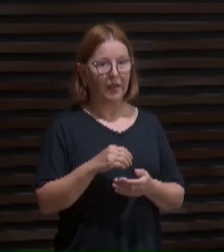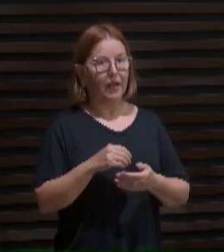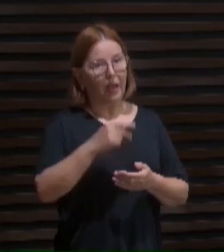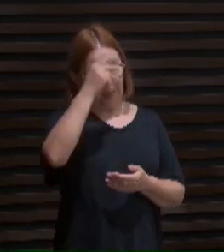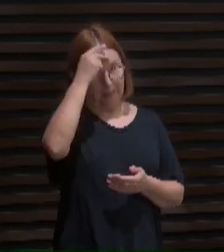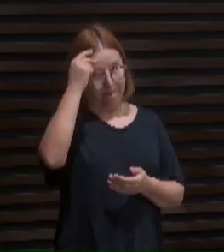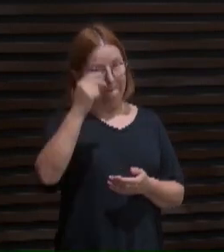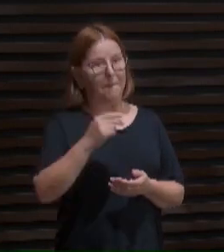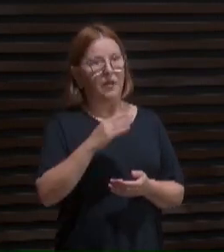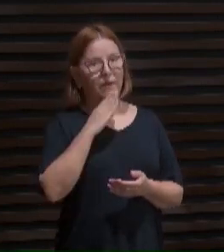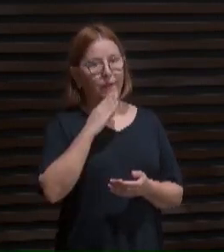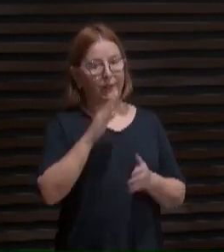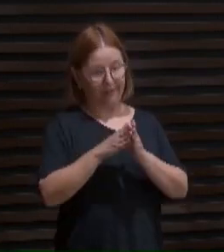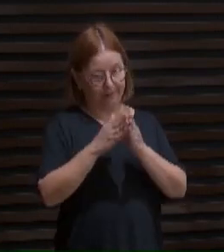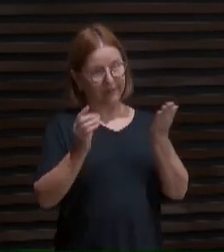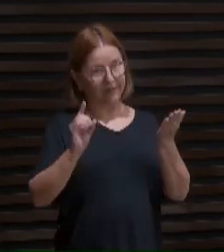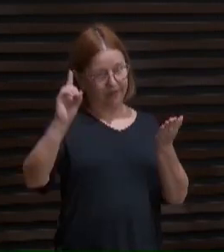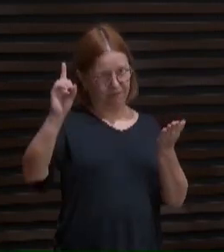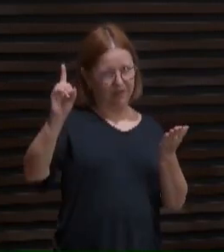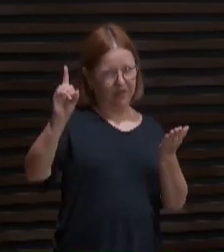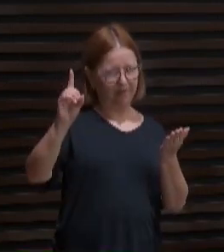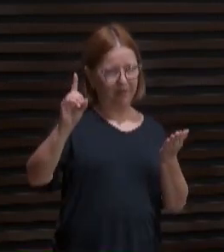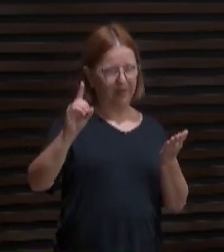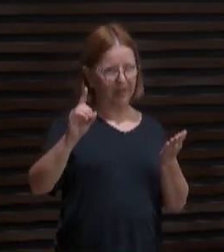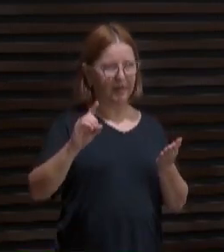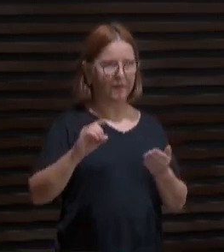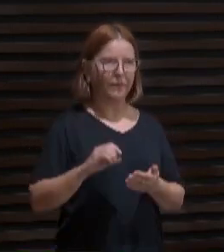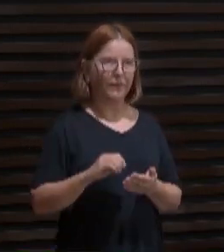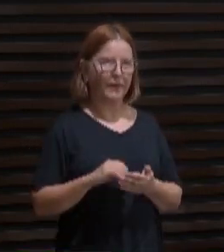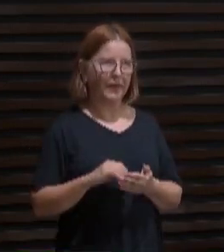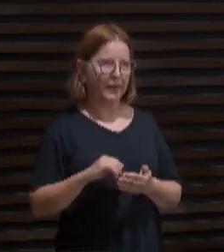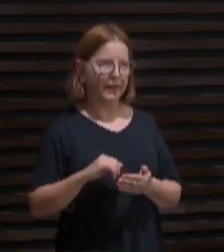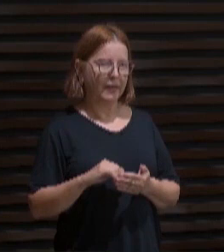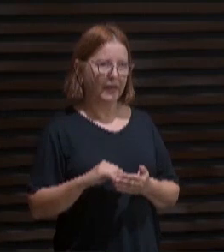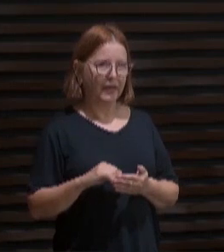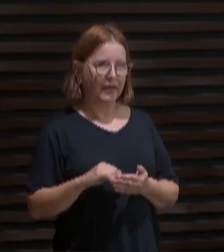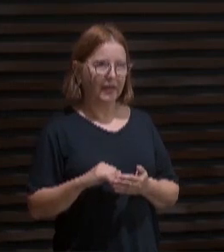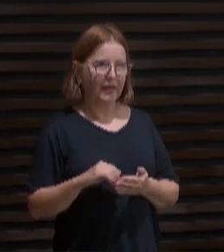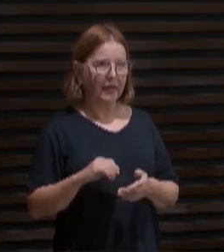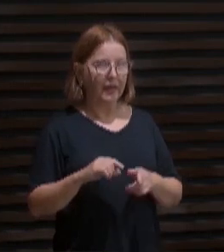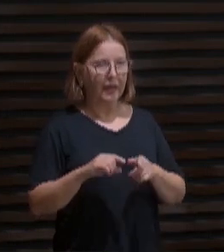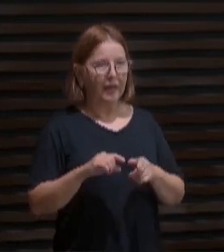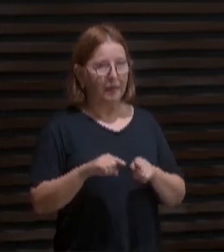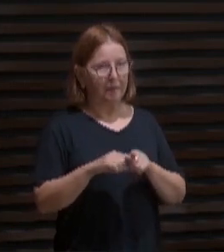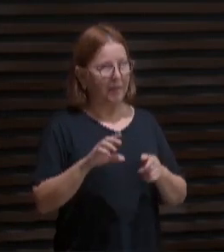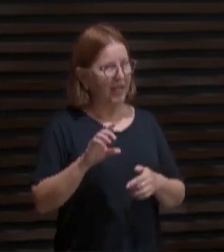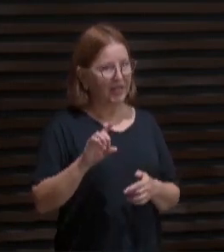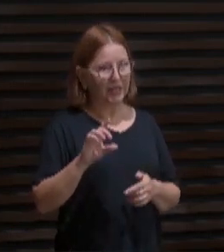que labutam com a Bíblia no sentido da letra, mas a letra